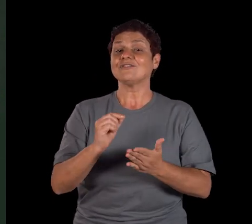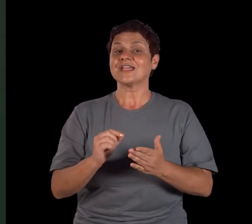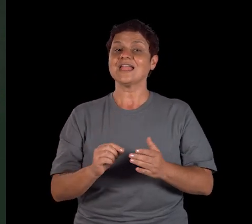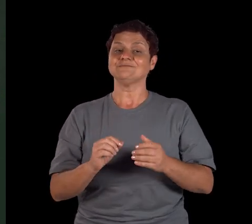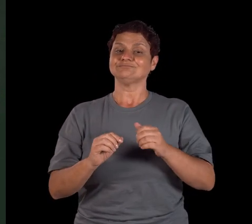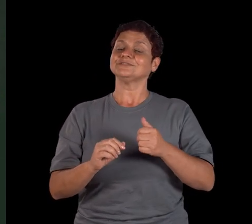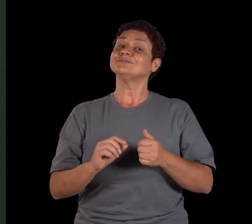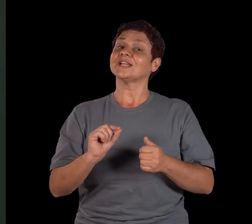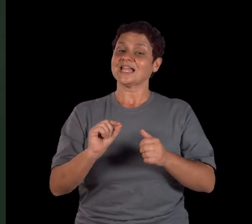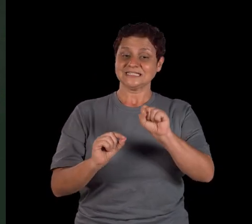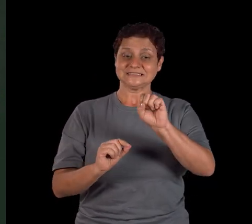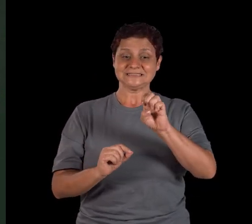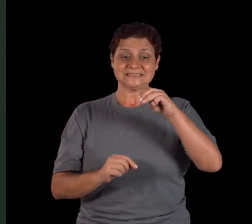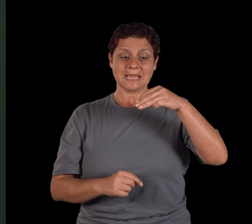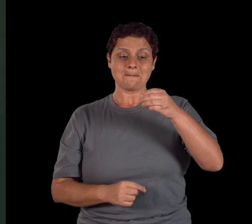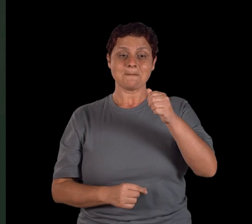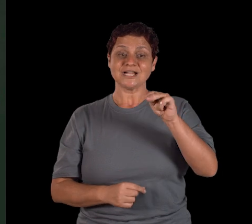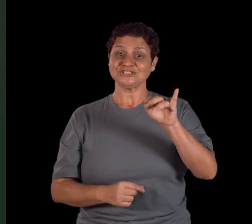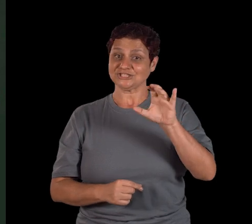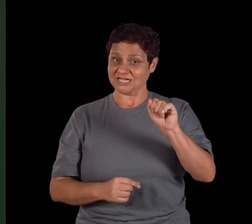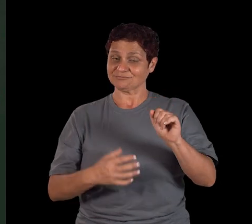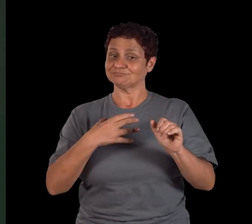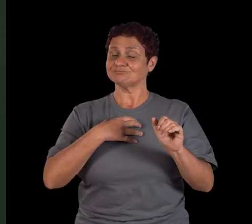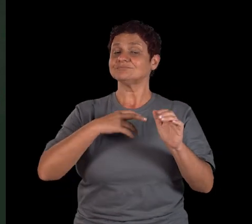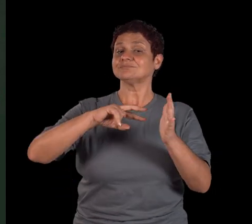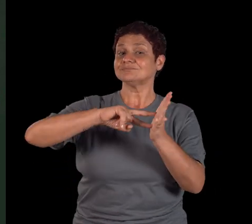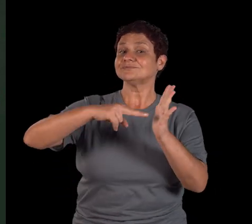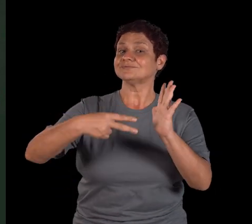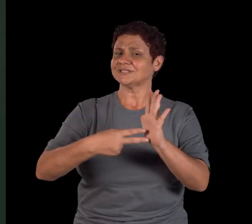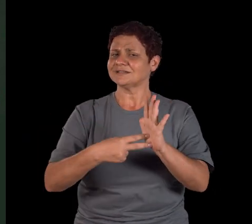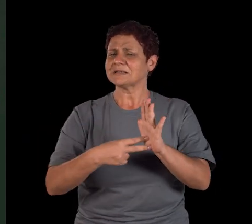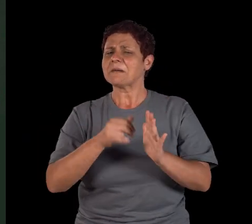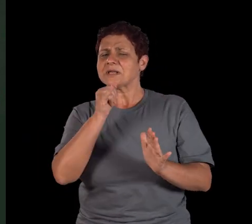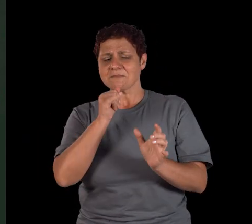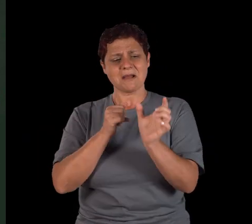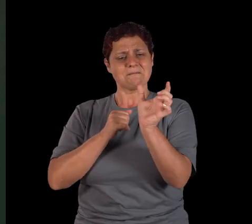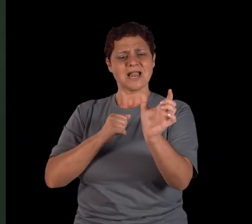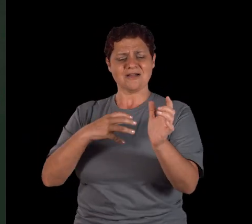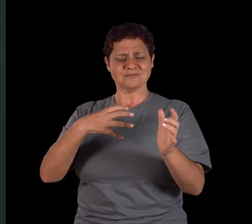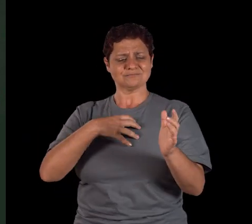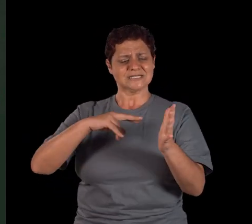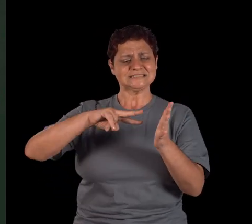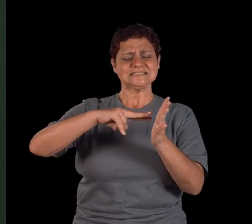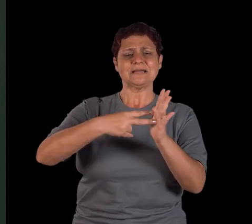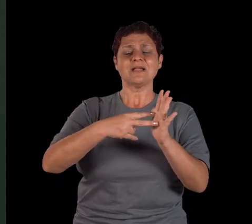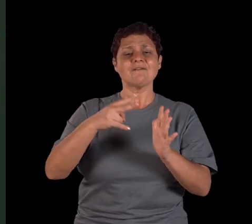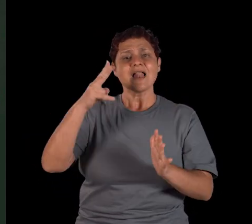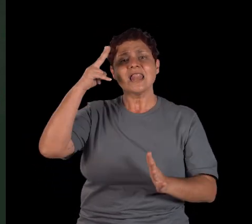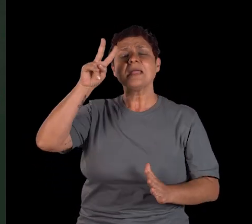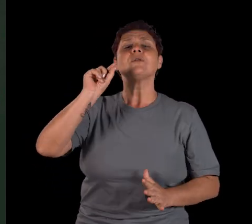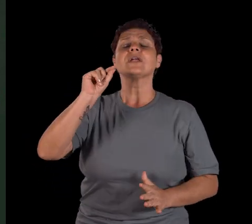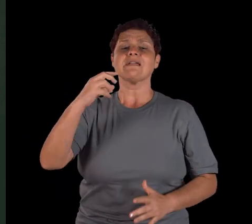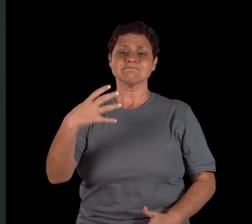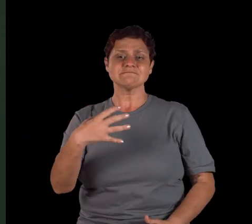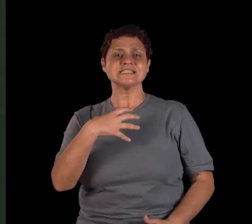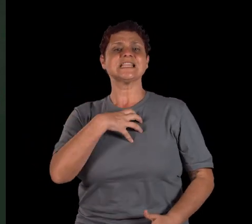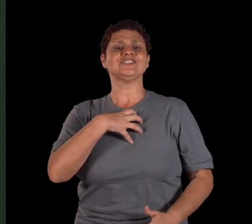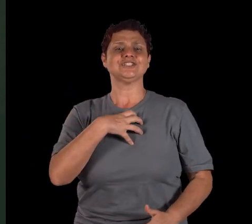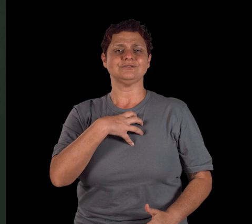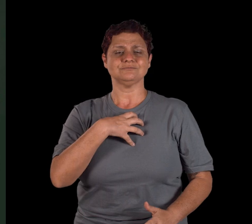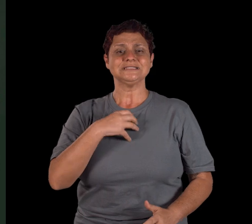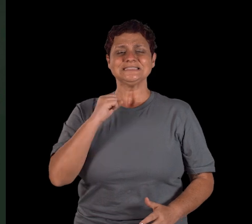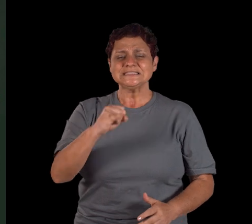vamos falar de semântica? Vamos falar de semântica. Pessoas, você ouviu a palavra semântica? Semântica lembra de sentido. Trabalhou